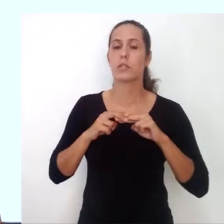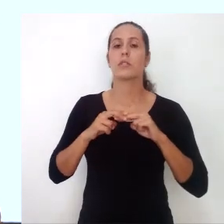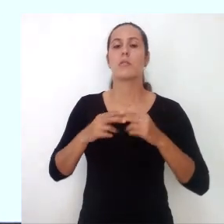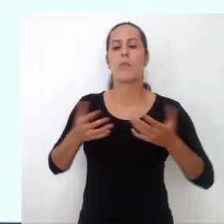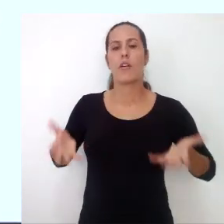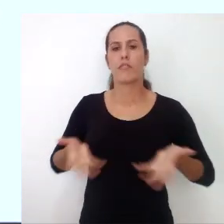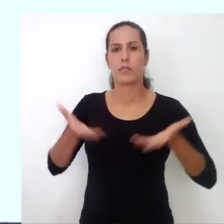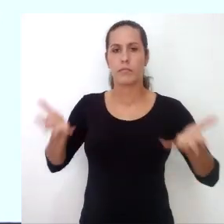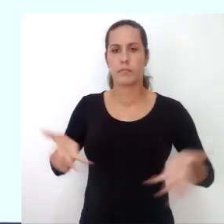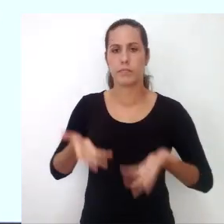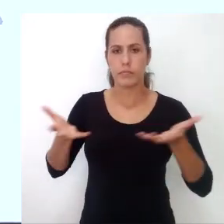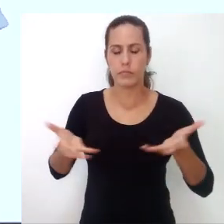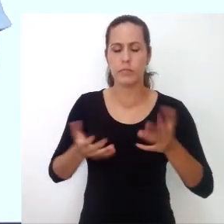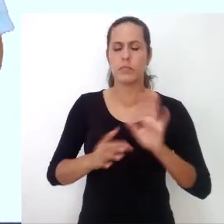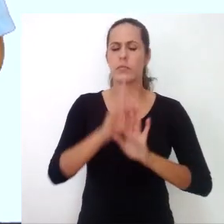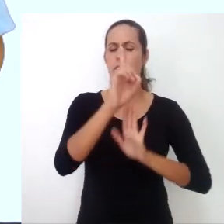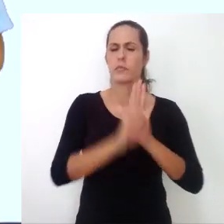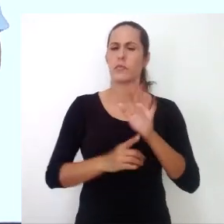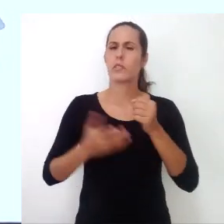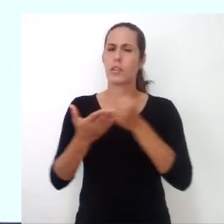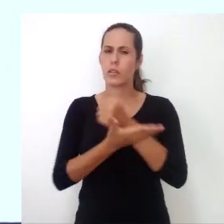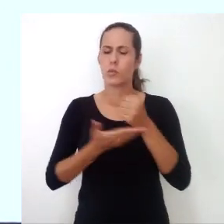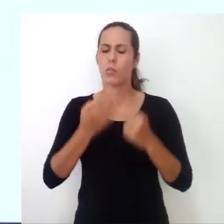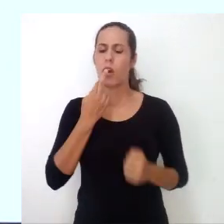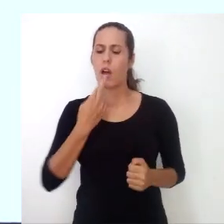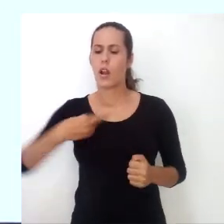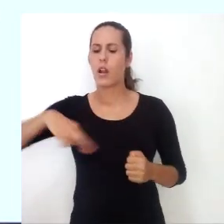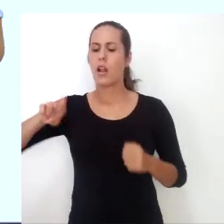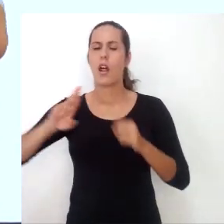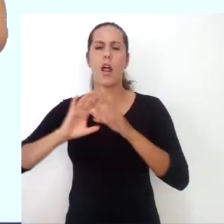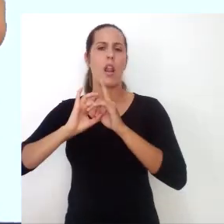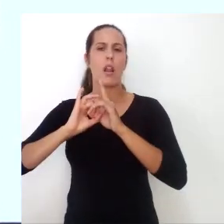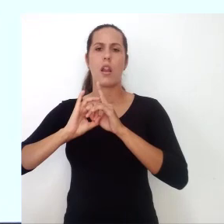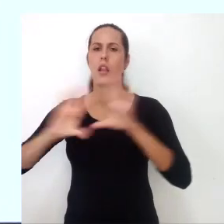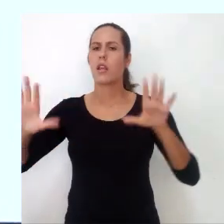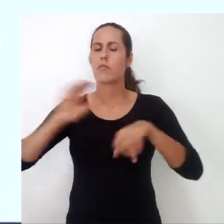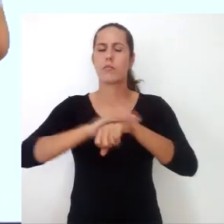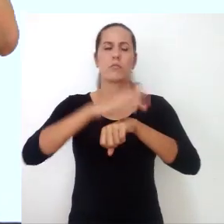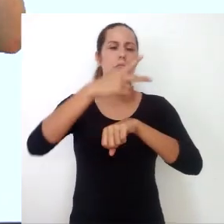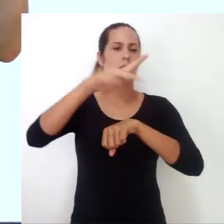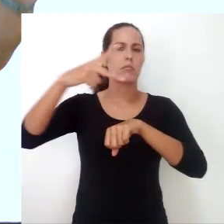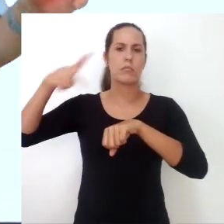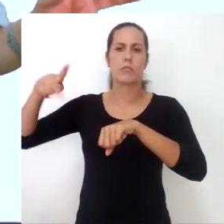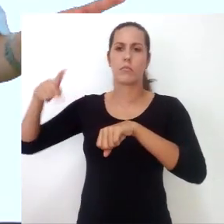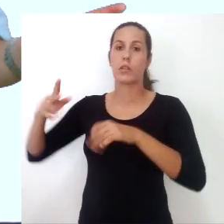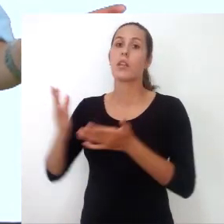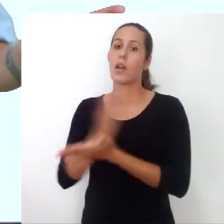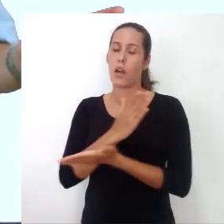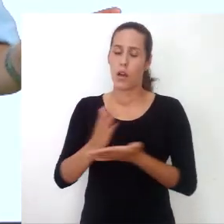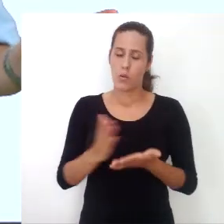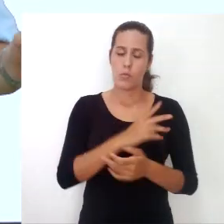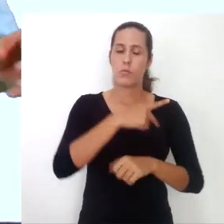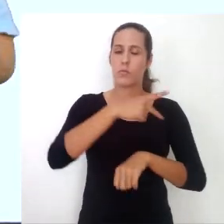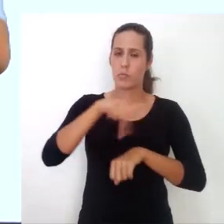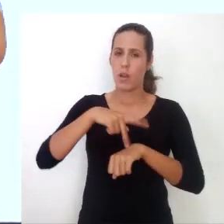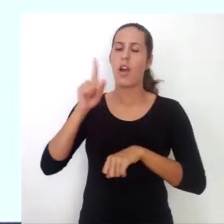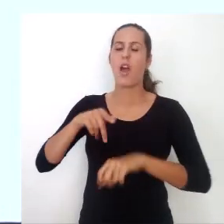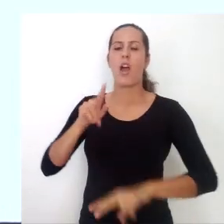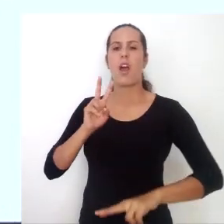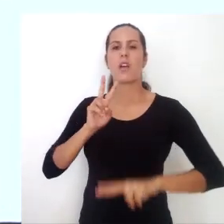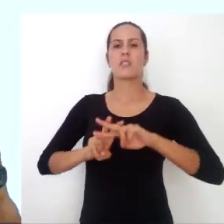dignidade humana de cada ser humano professar a sua fé. Então será crime em vários países